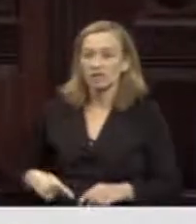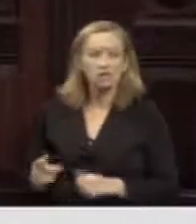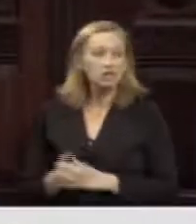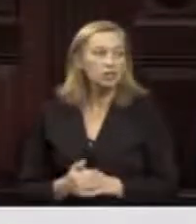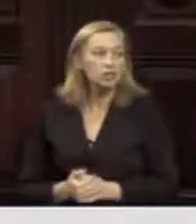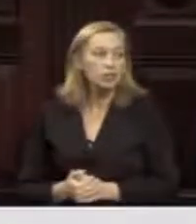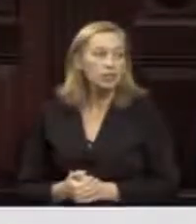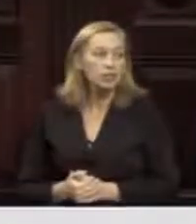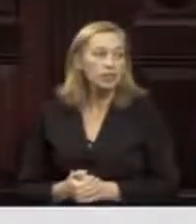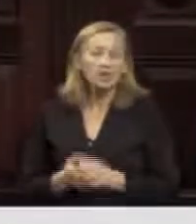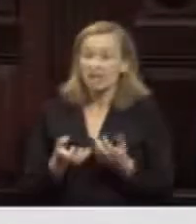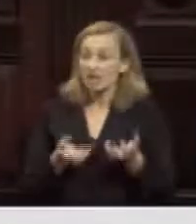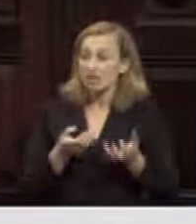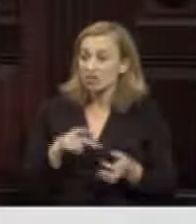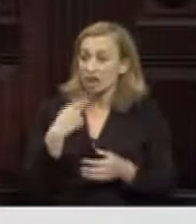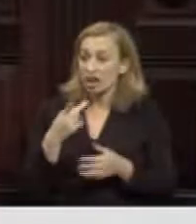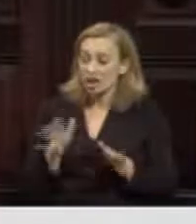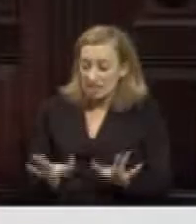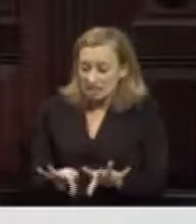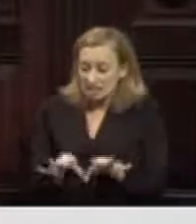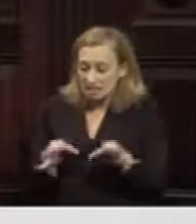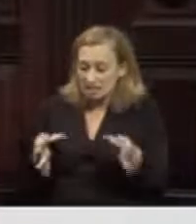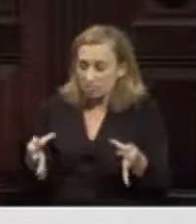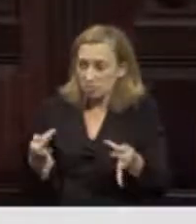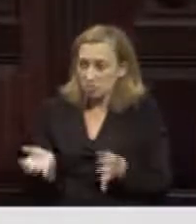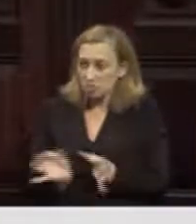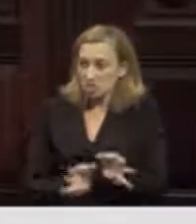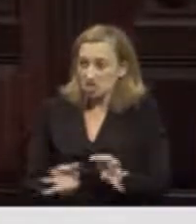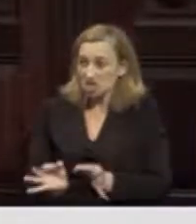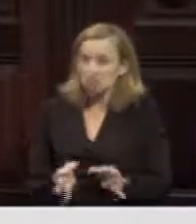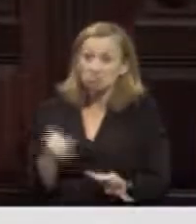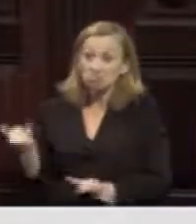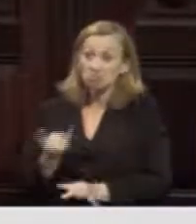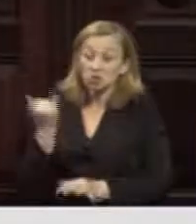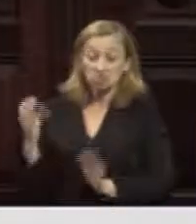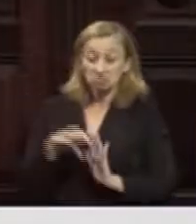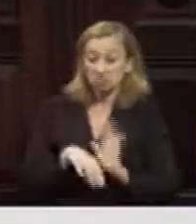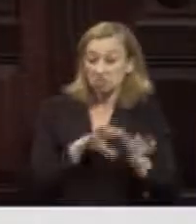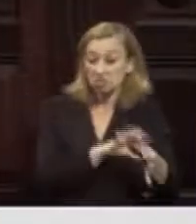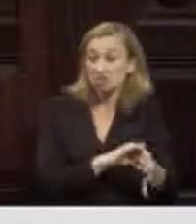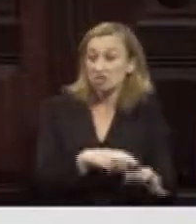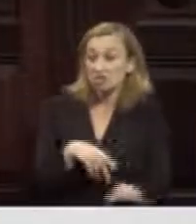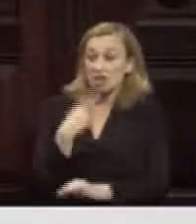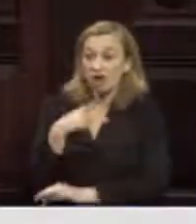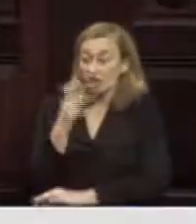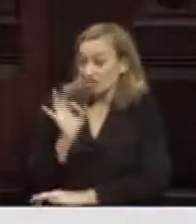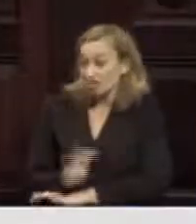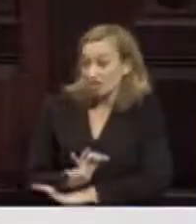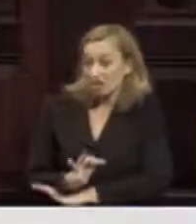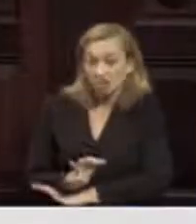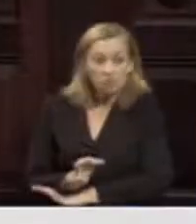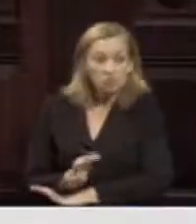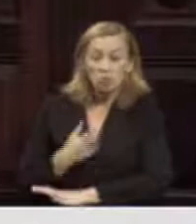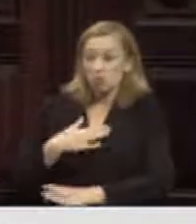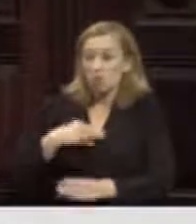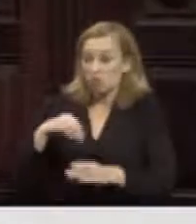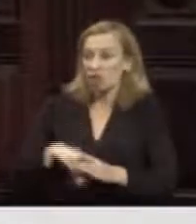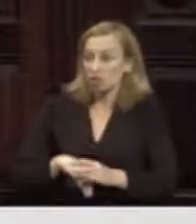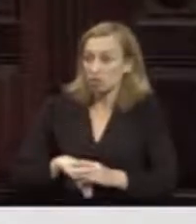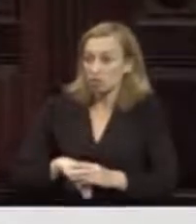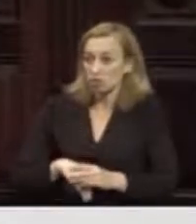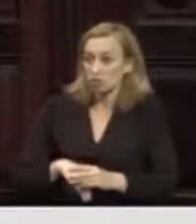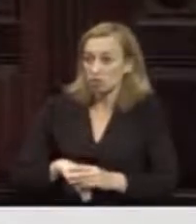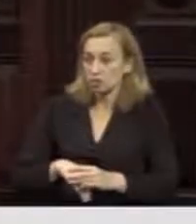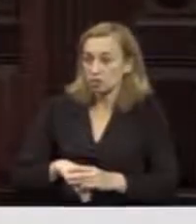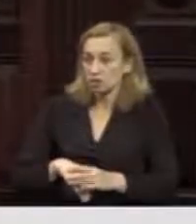projeto tão simples, mas tão importante, tenha sido emendado e dizer que certamente contará com o meu voto para rejeitar